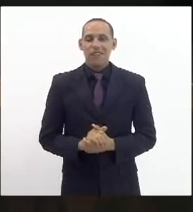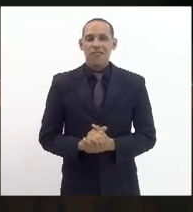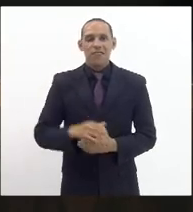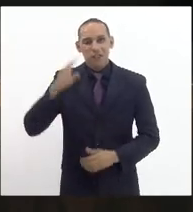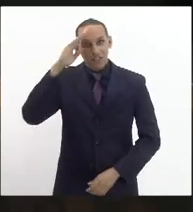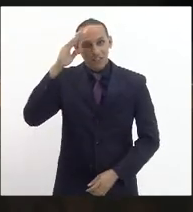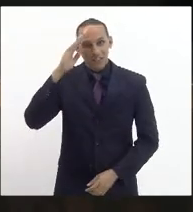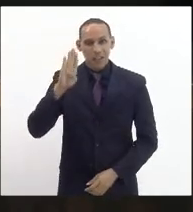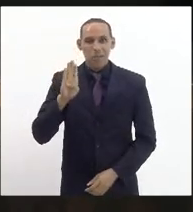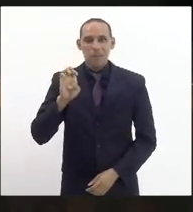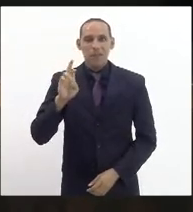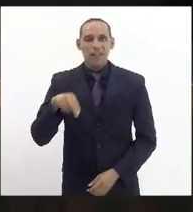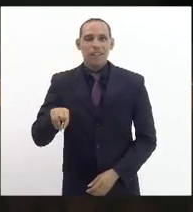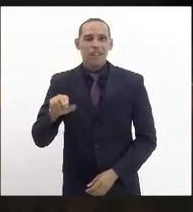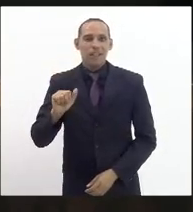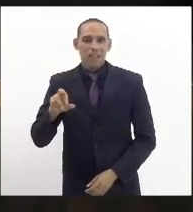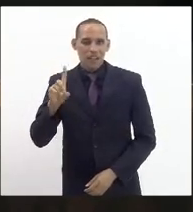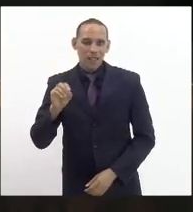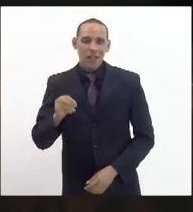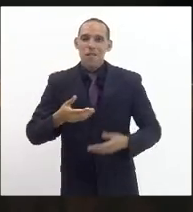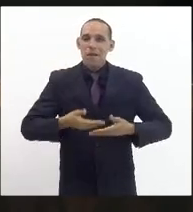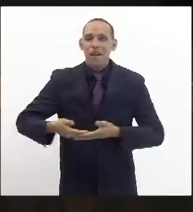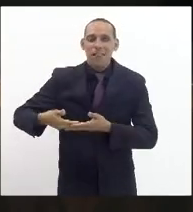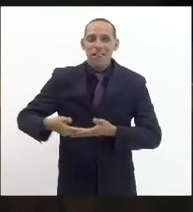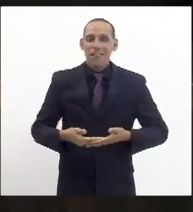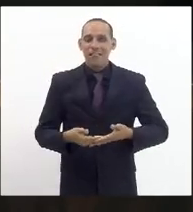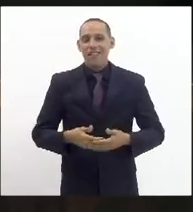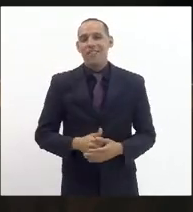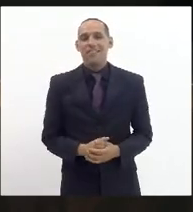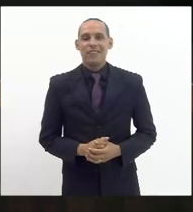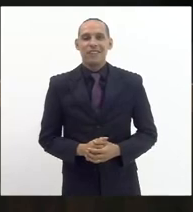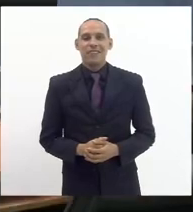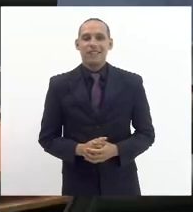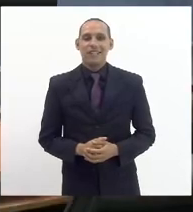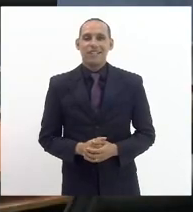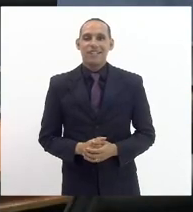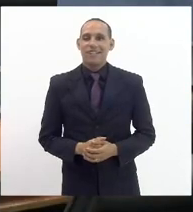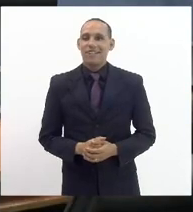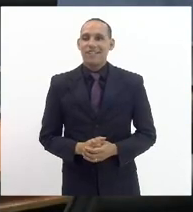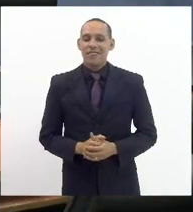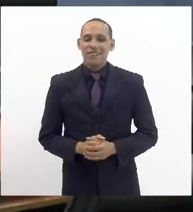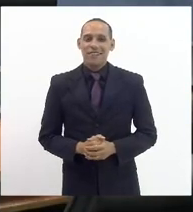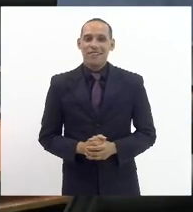subtenente Bernardo, Bebetão, que me deu